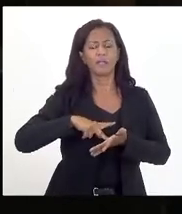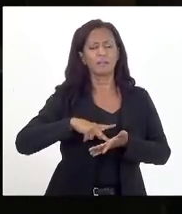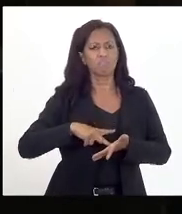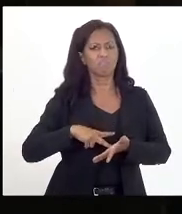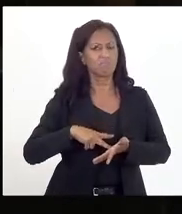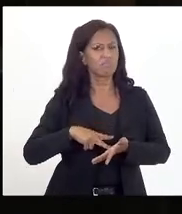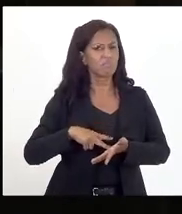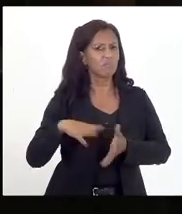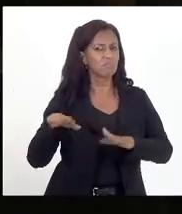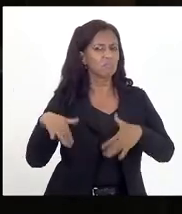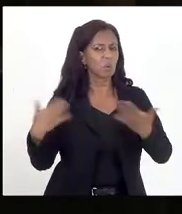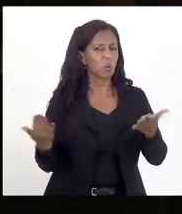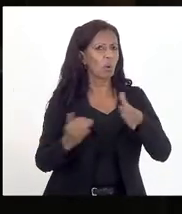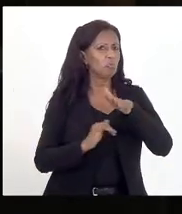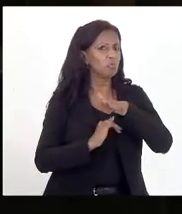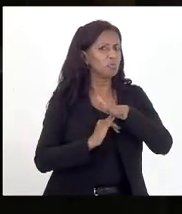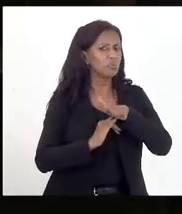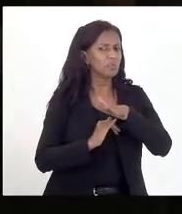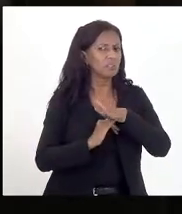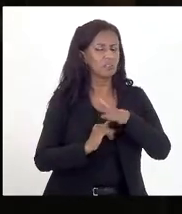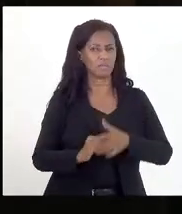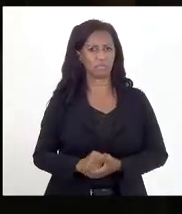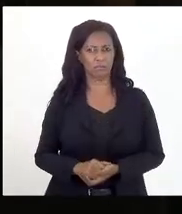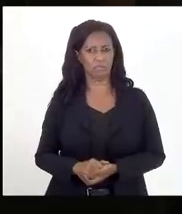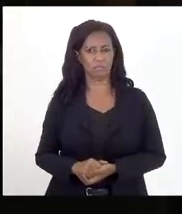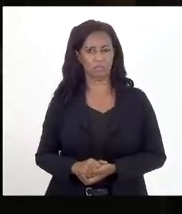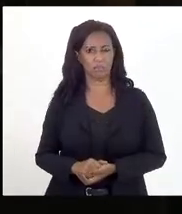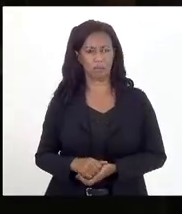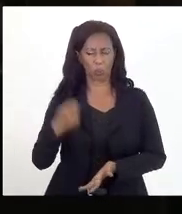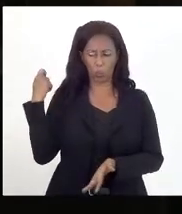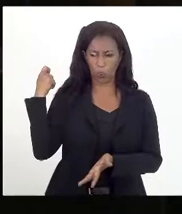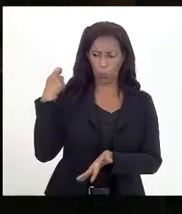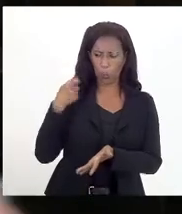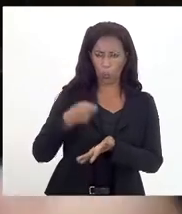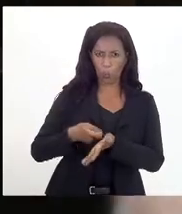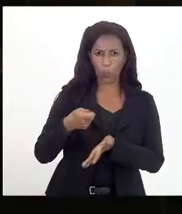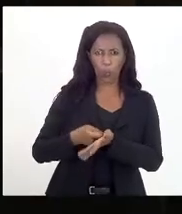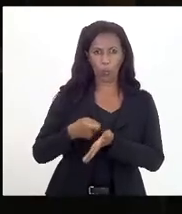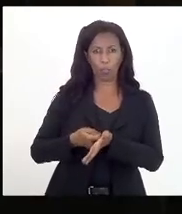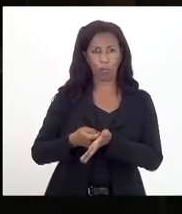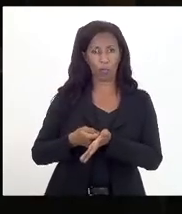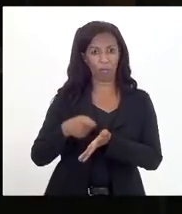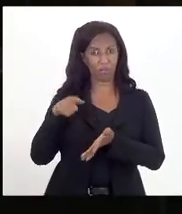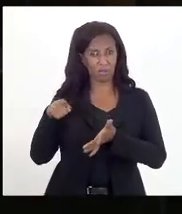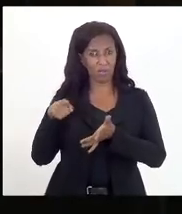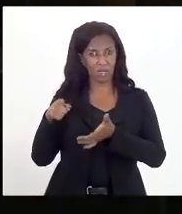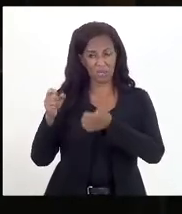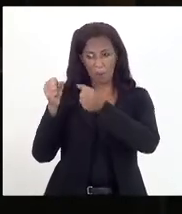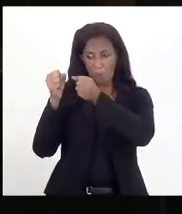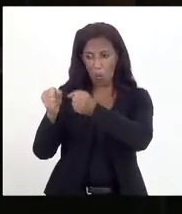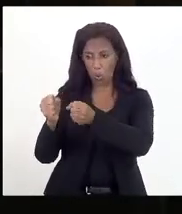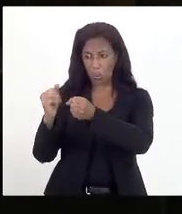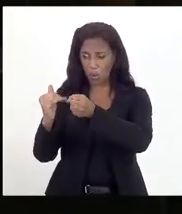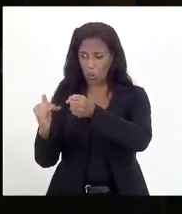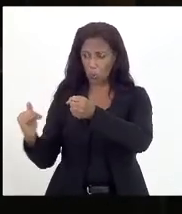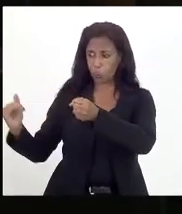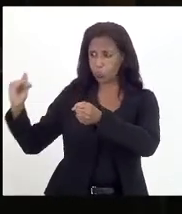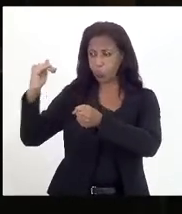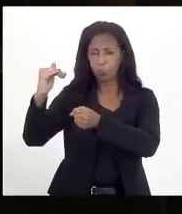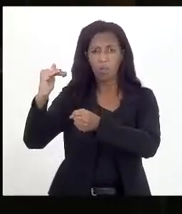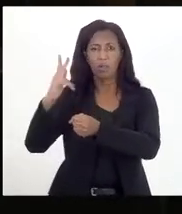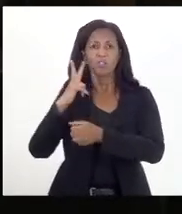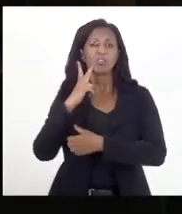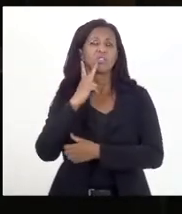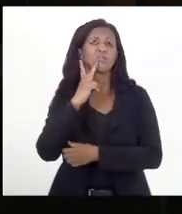e qual é a instituição detentora de se Poder Supremo de dizer